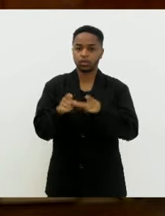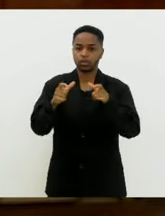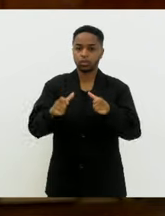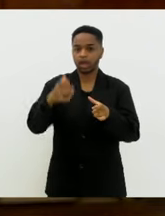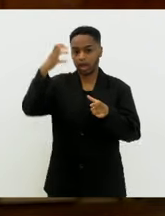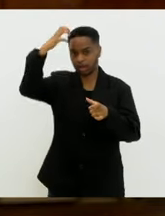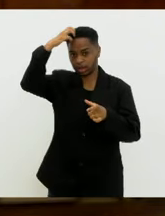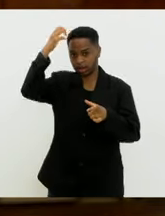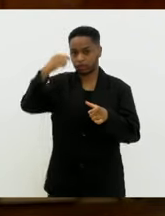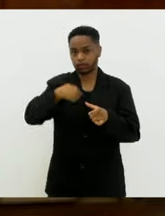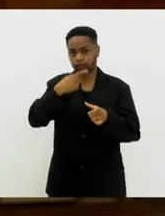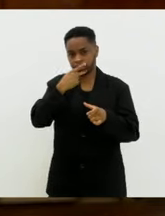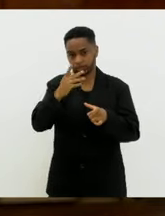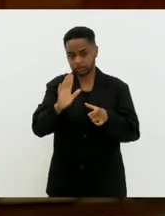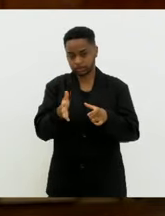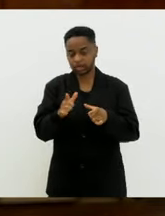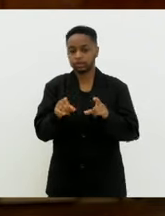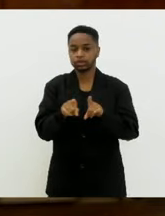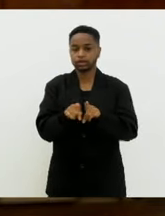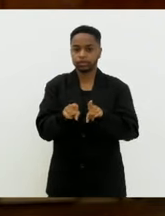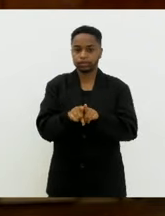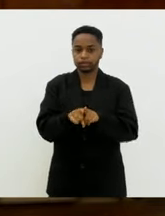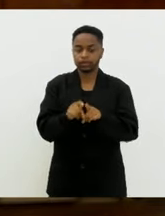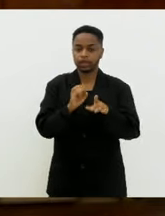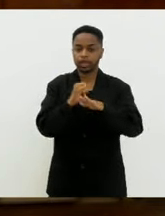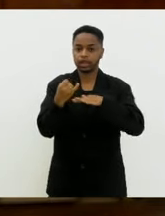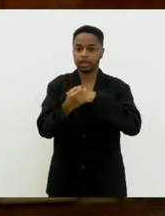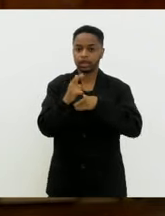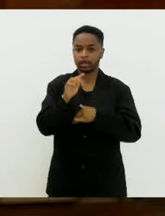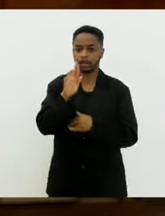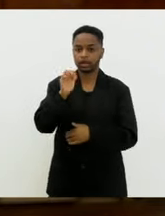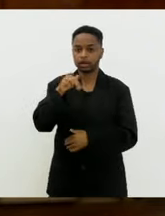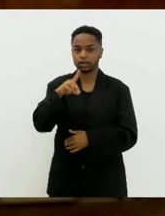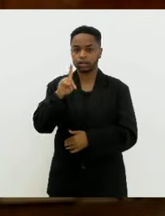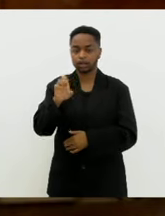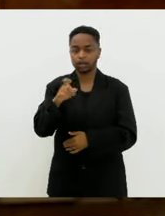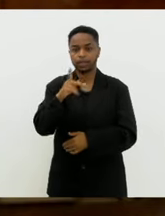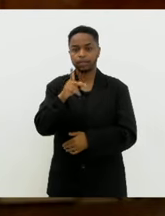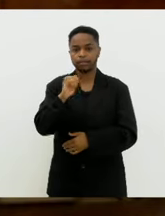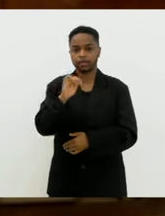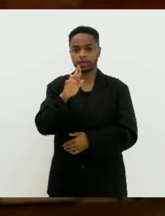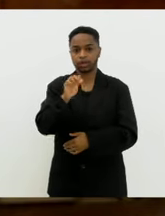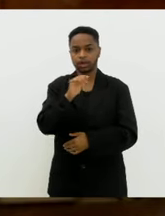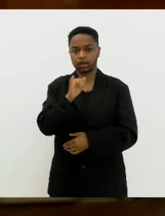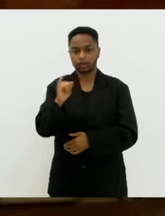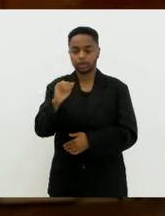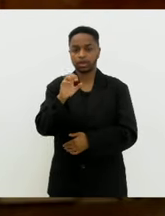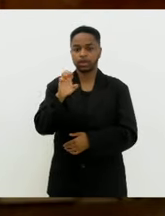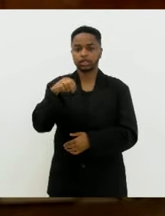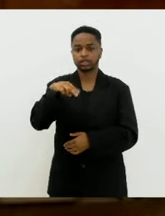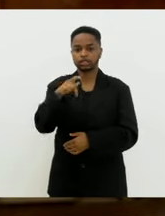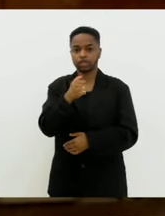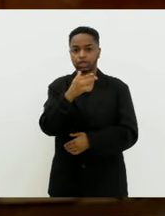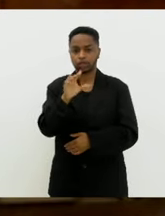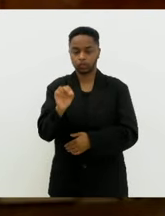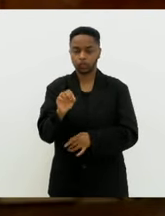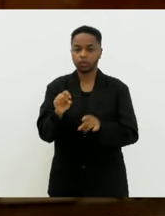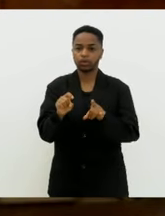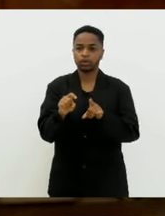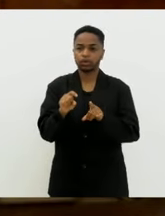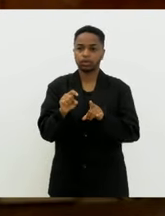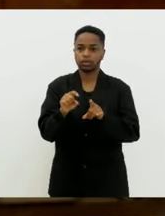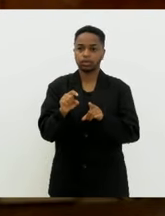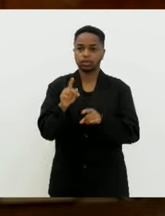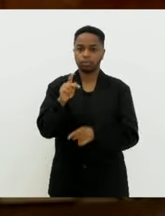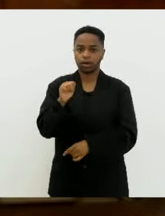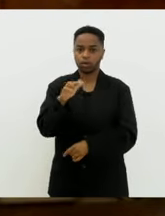já tinha dito, mas também na Ilha Grande, Piraí, Engenho Paulo de Fronten, Engenheiro Paulo de